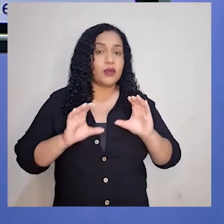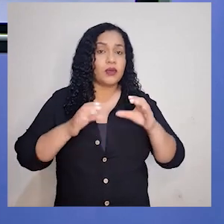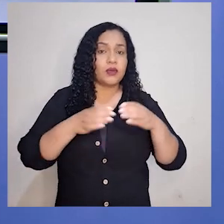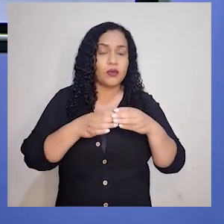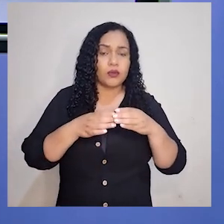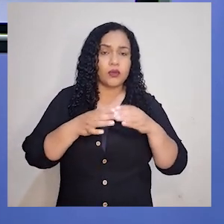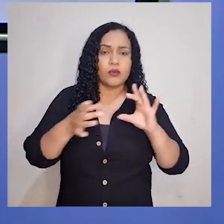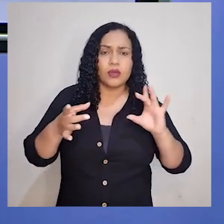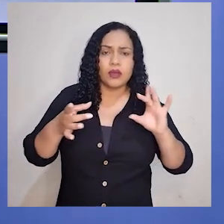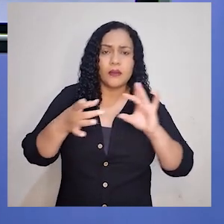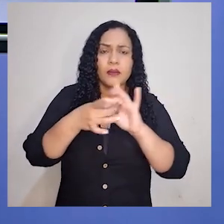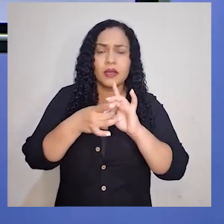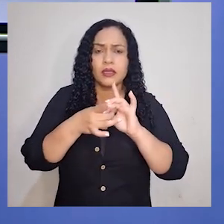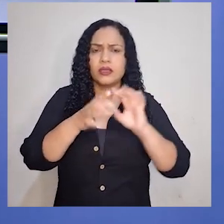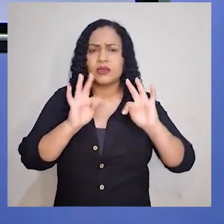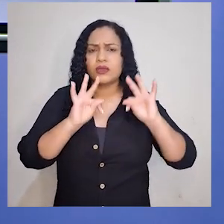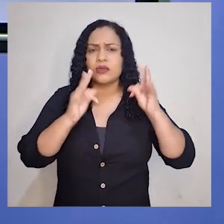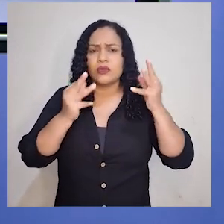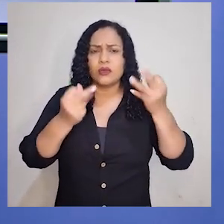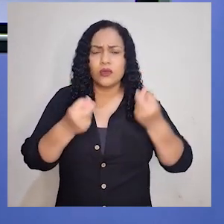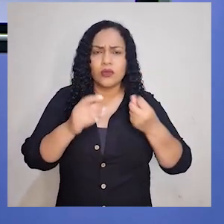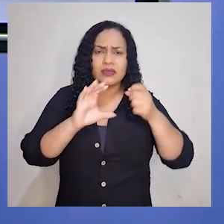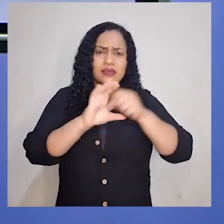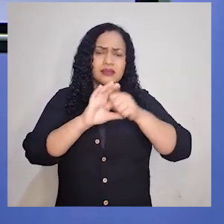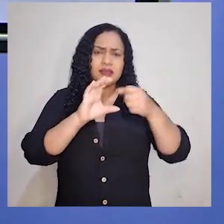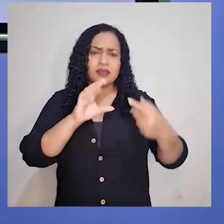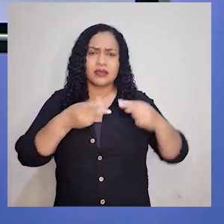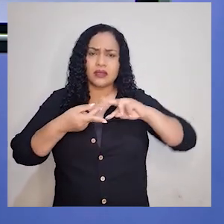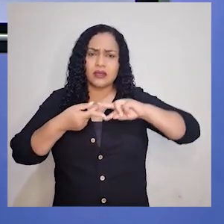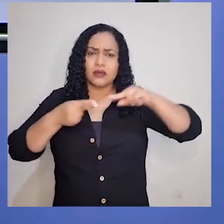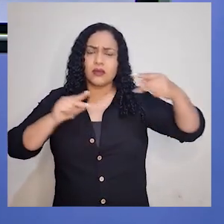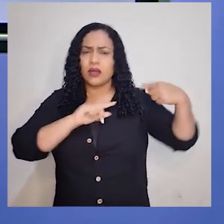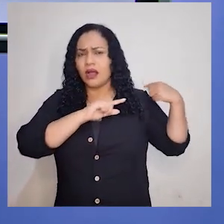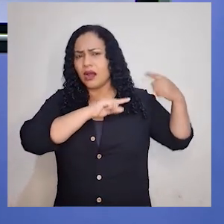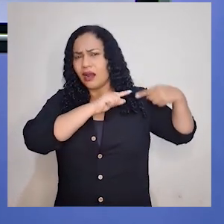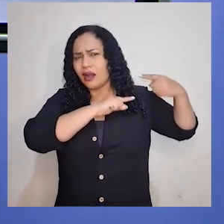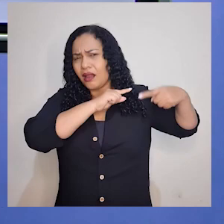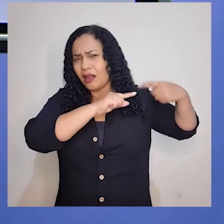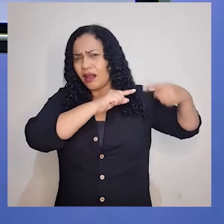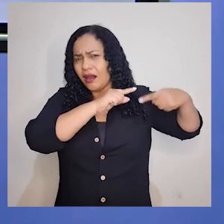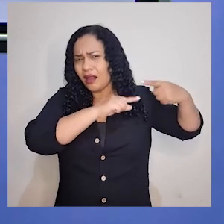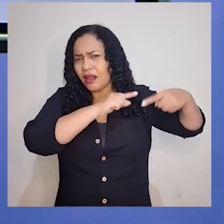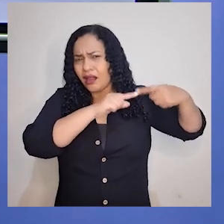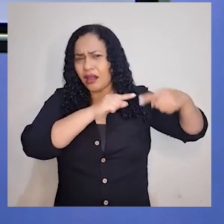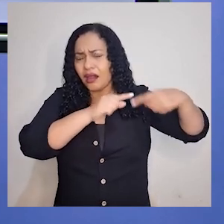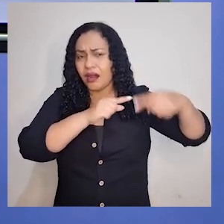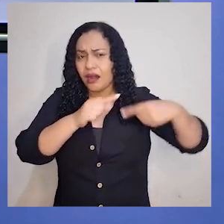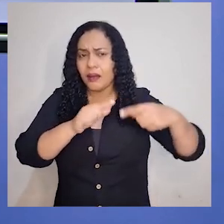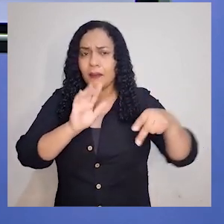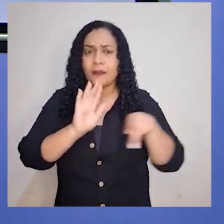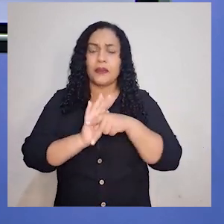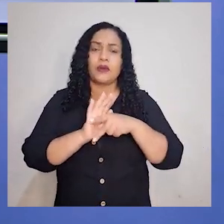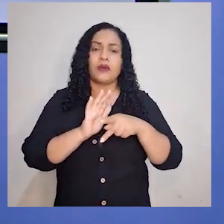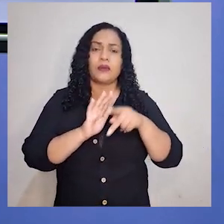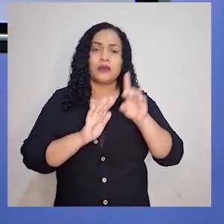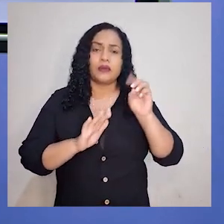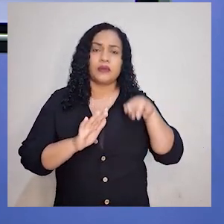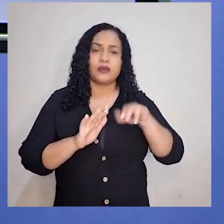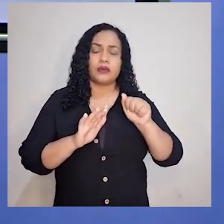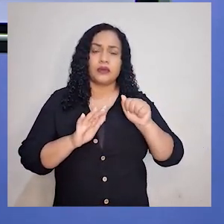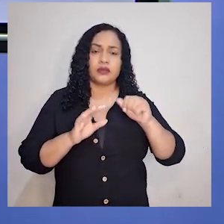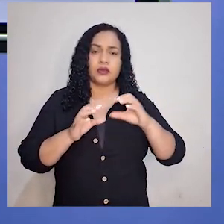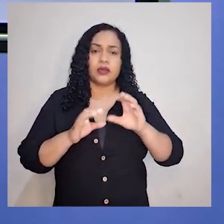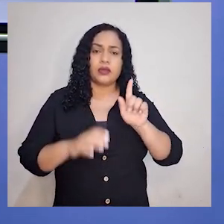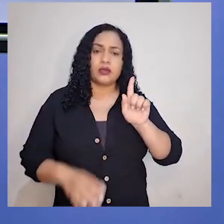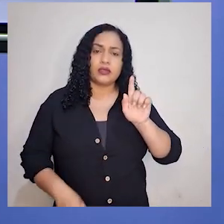o conjunto de toda a informação hereditária codificada no DNA de um organismo. Então, o conjunto de todos os genes de uma